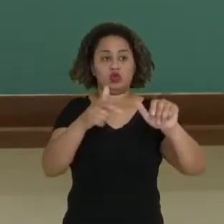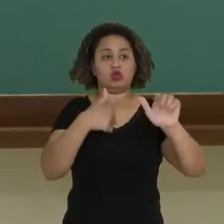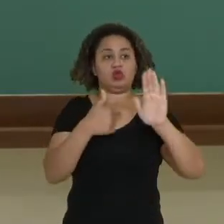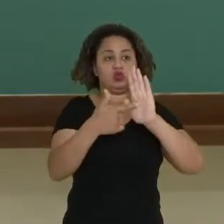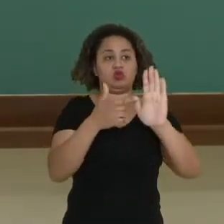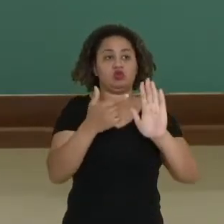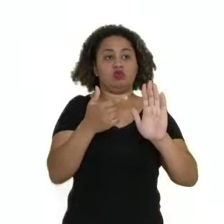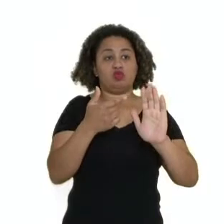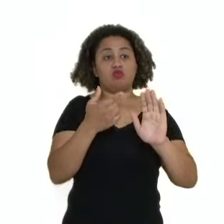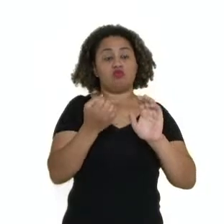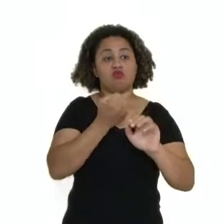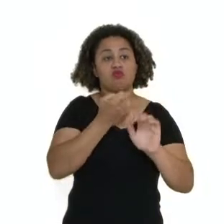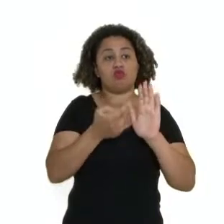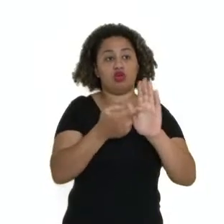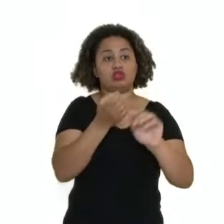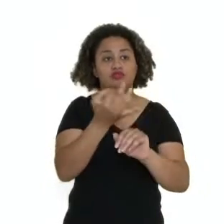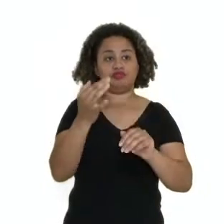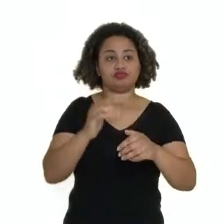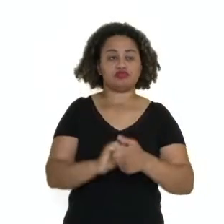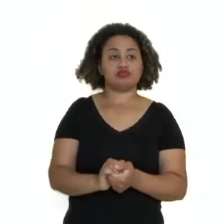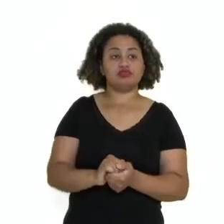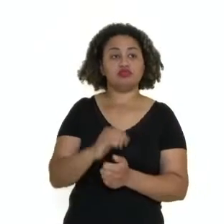tenho